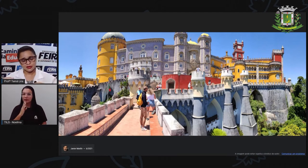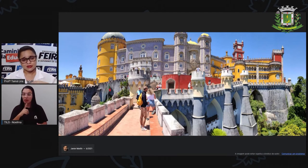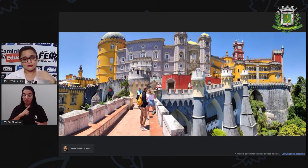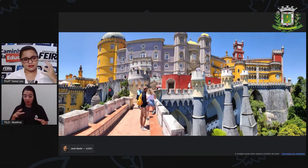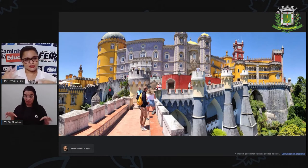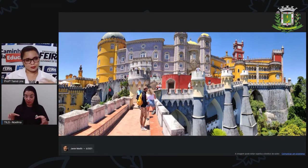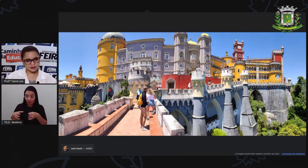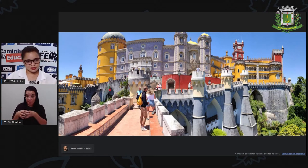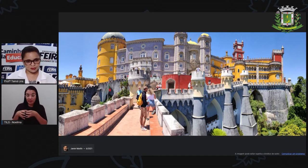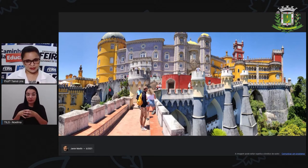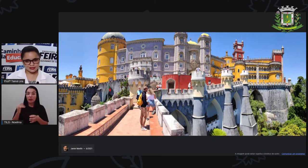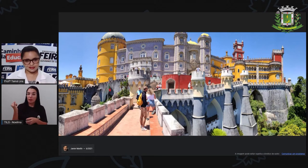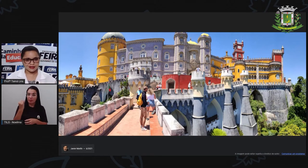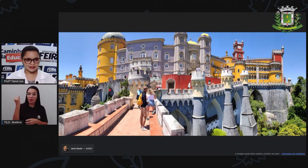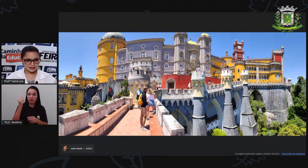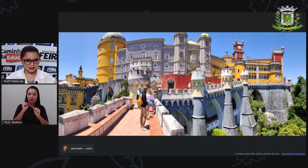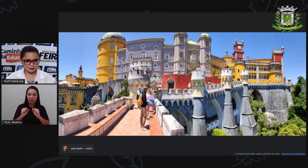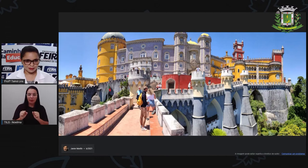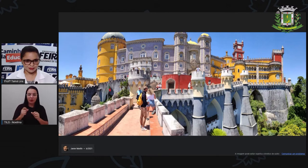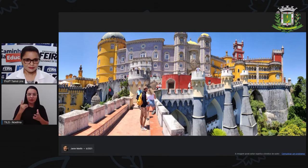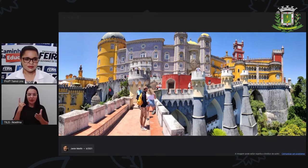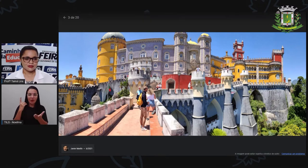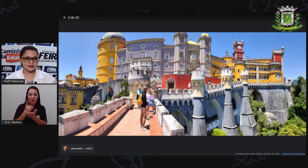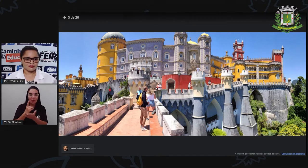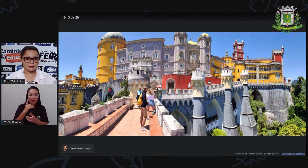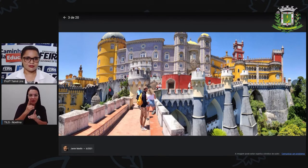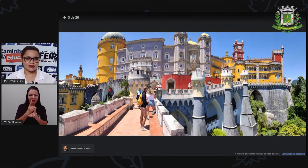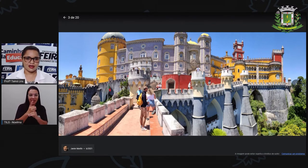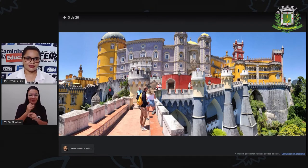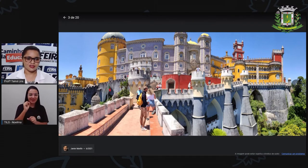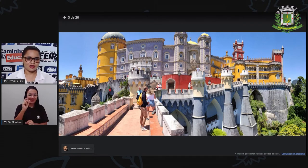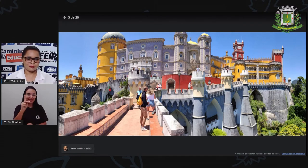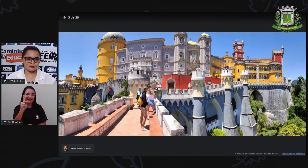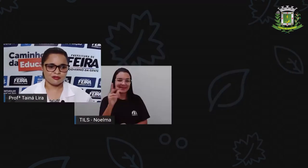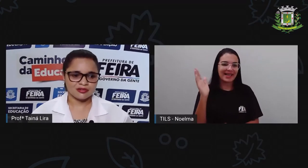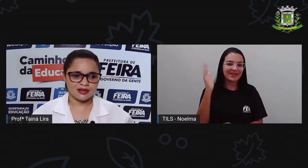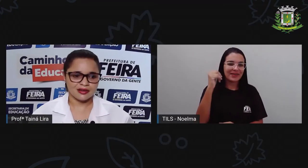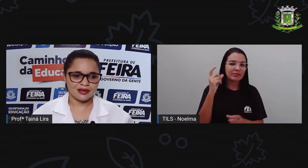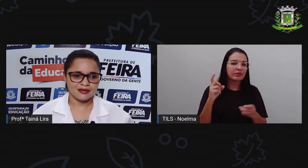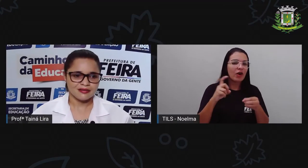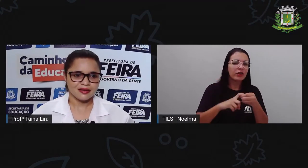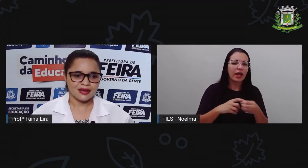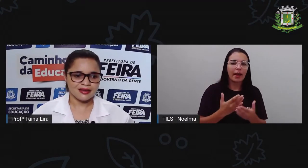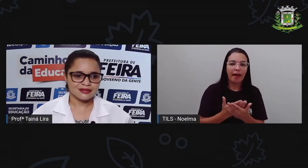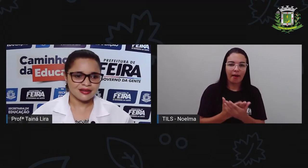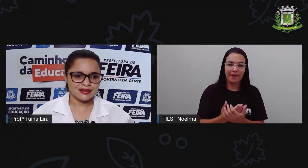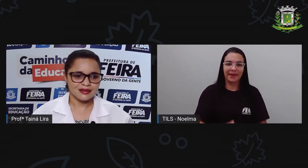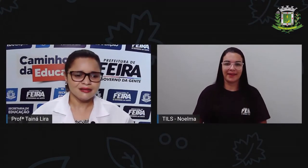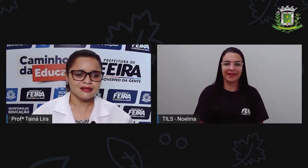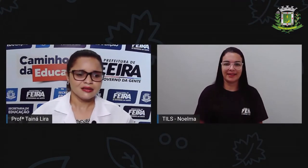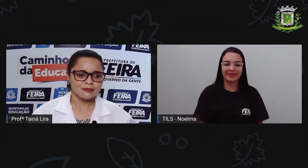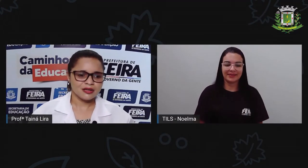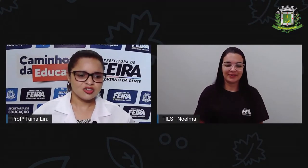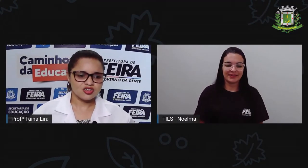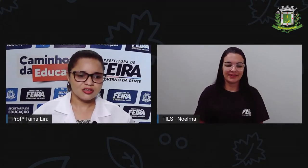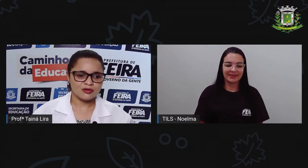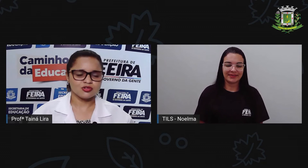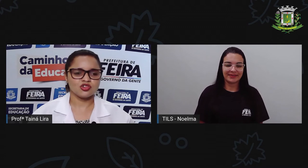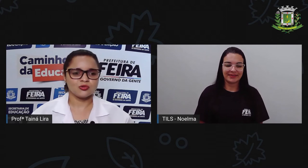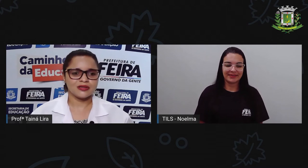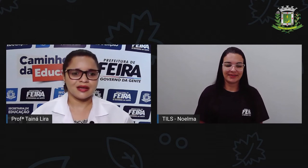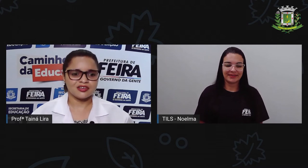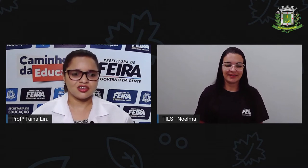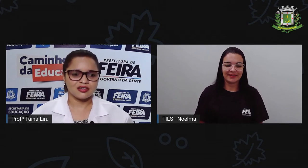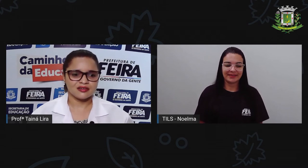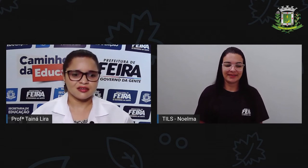Vocês podem localizar aí, tá bom? Então, vamos lá. Deixa a prova voltar lá a tela para a gente dar